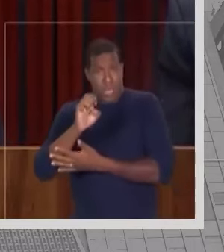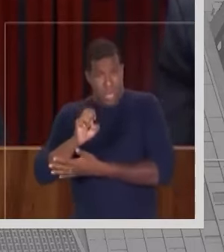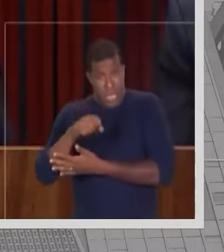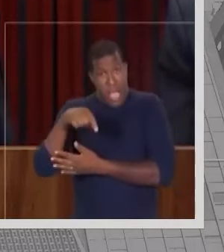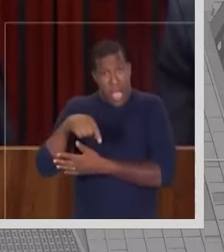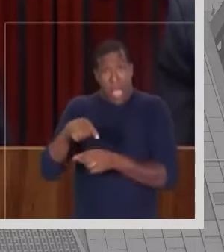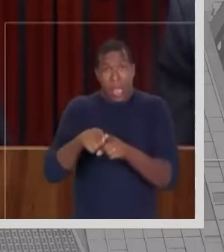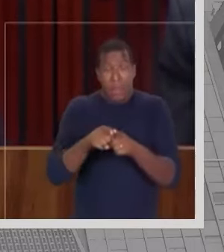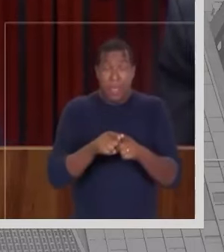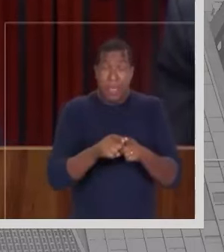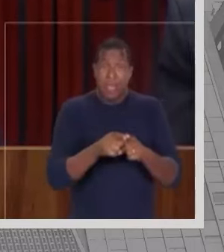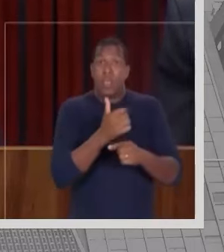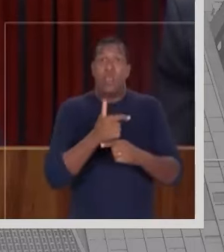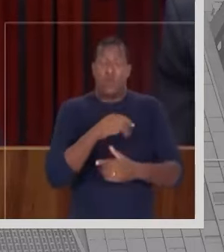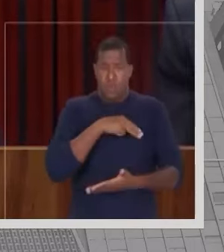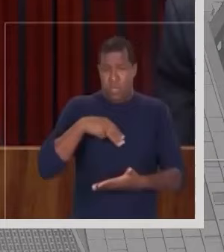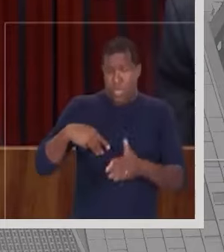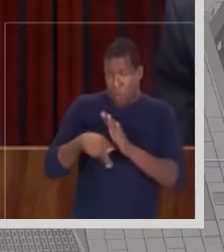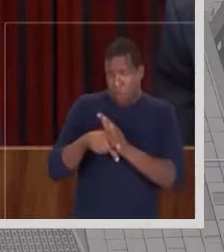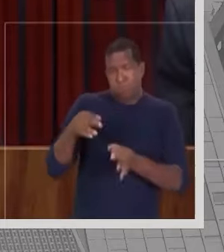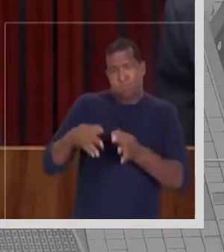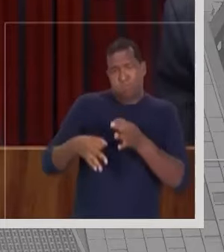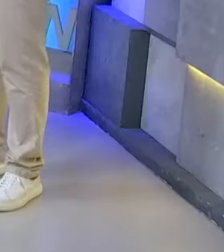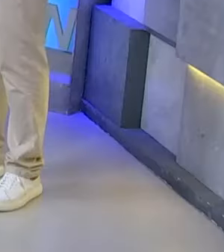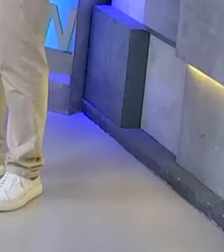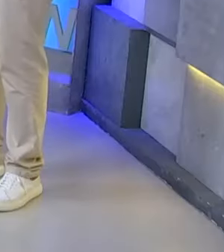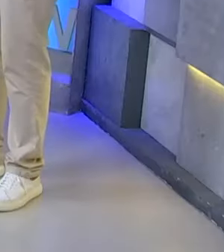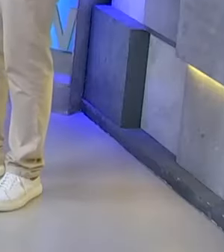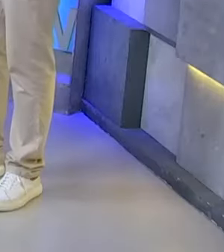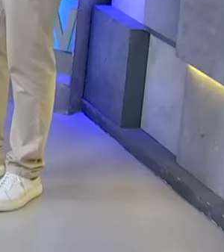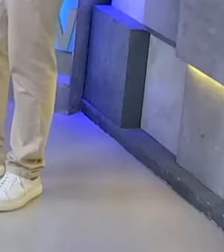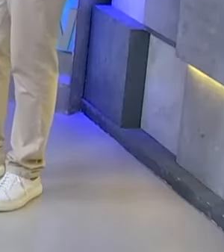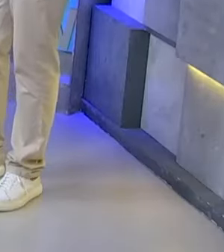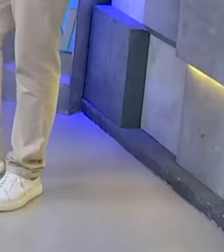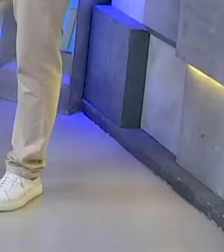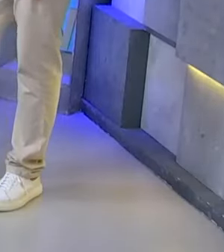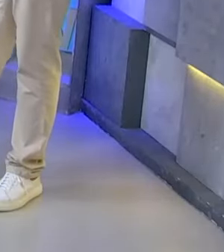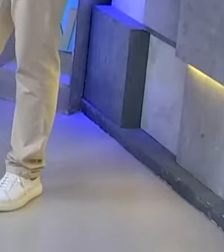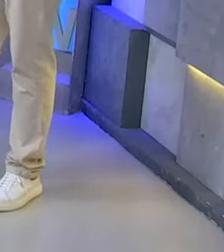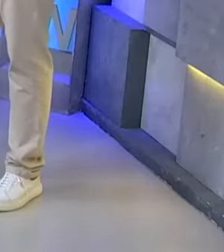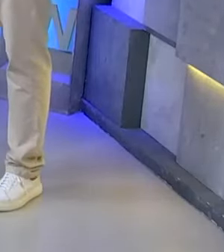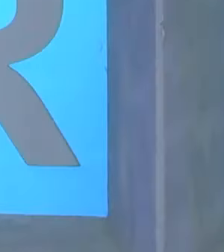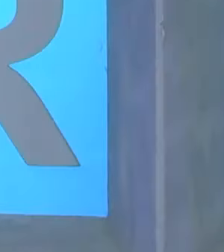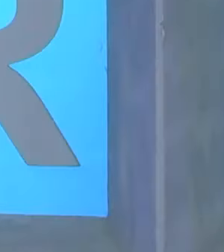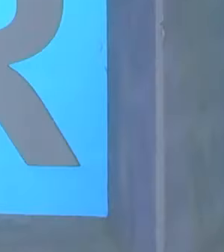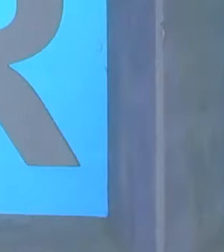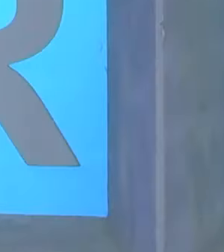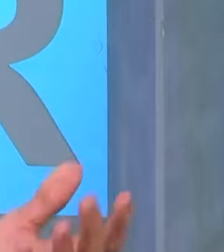Puro suco de Brasil. Vai levar no podcast Cajuru dele. Fazendo perguntas para o Elon Musk sobre o Twitter. E aí? Moção de